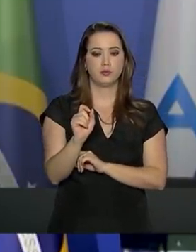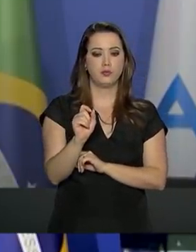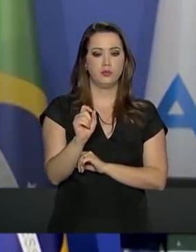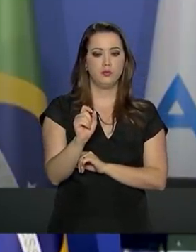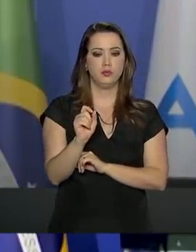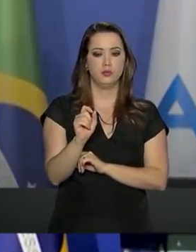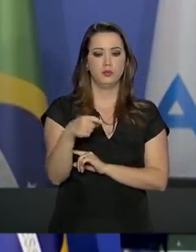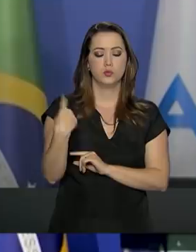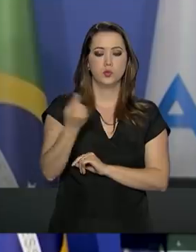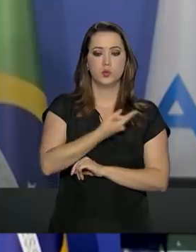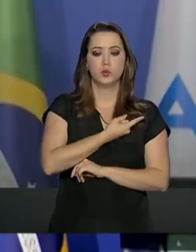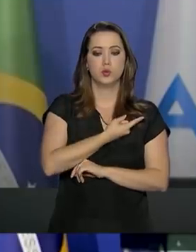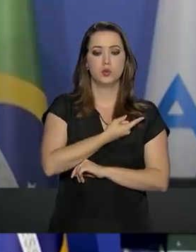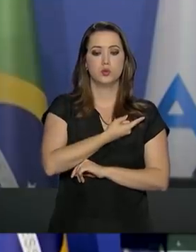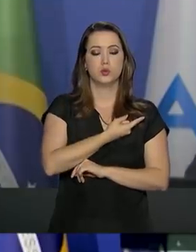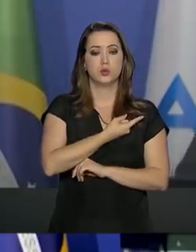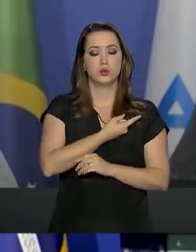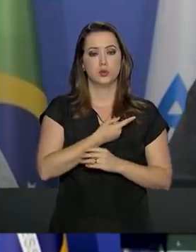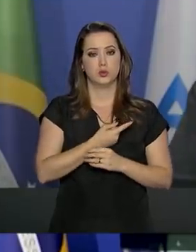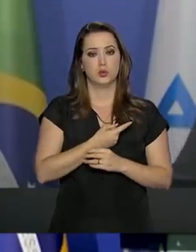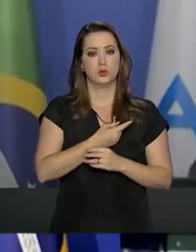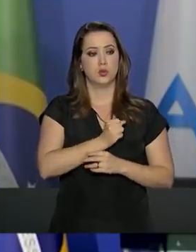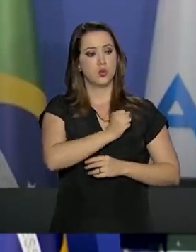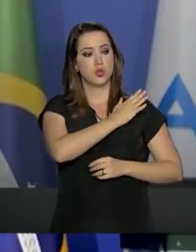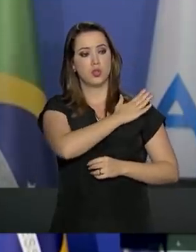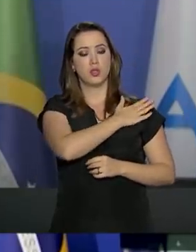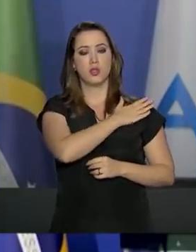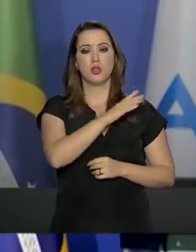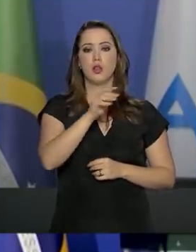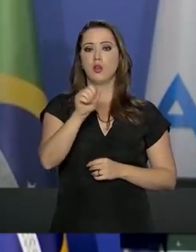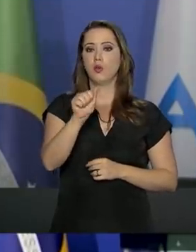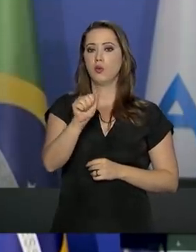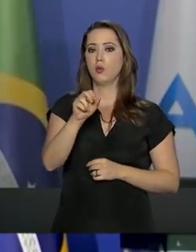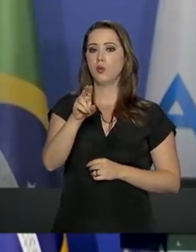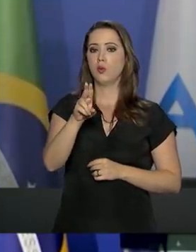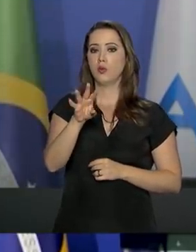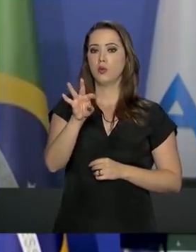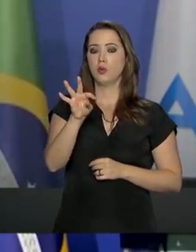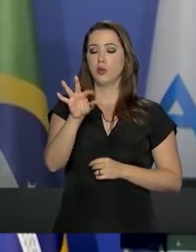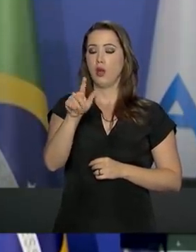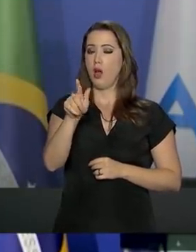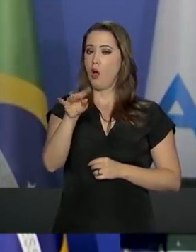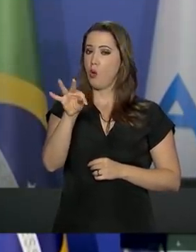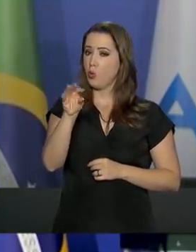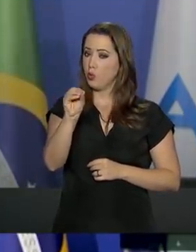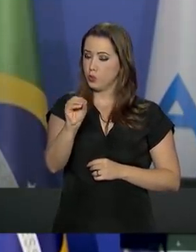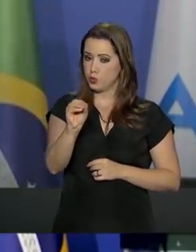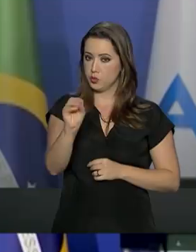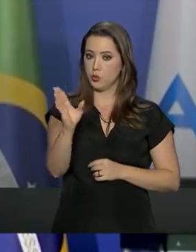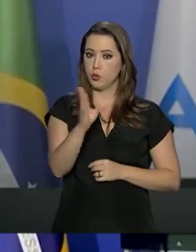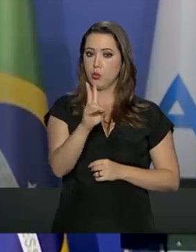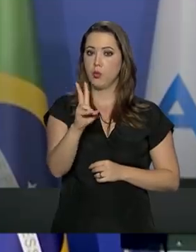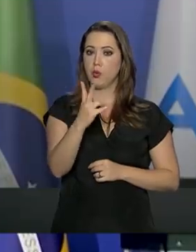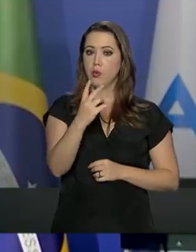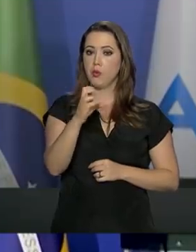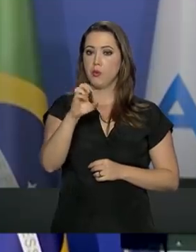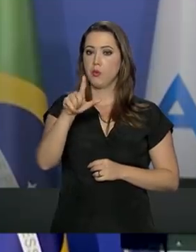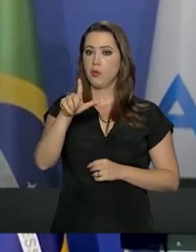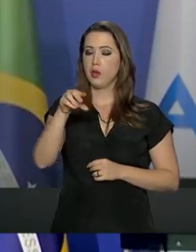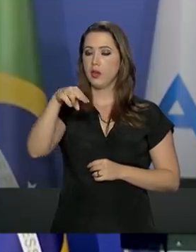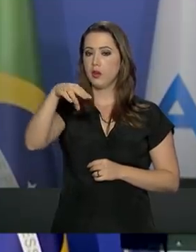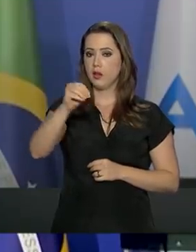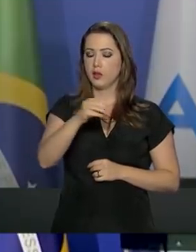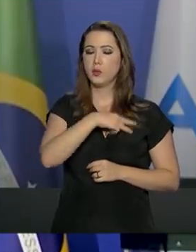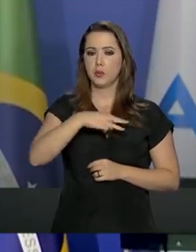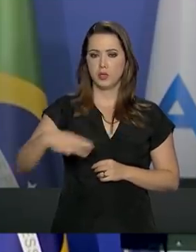a few o nosso ago. General Augusto Heleno, I was hearing ministro General de Estado, Augusto Heleno, our minister,